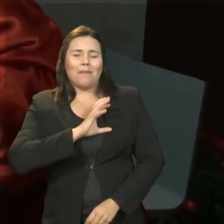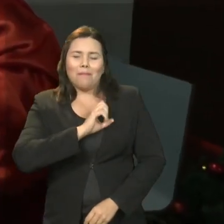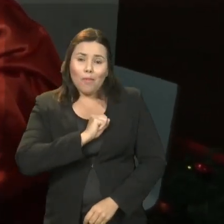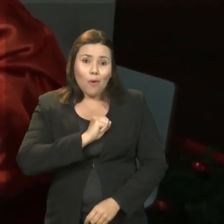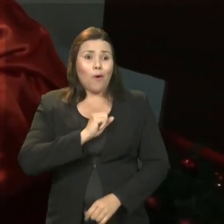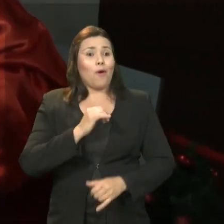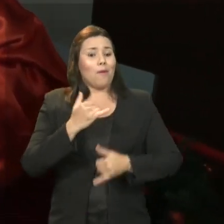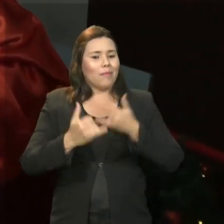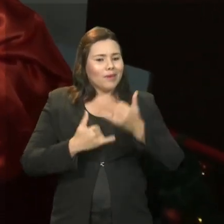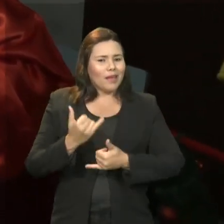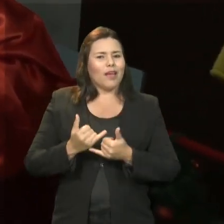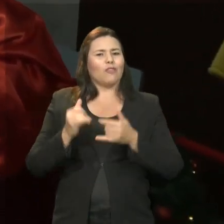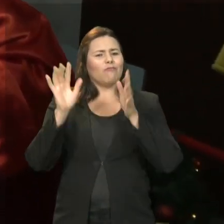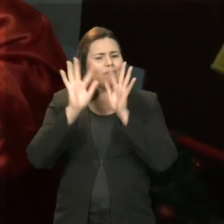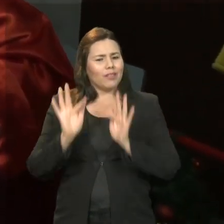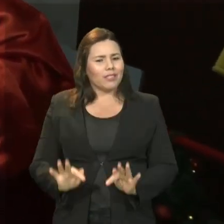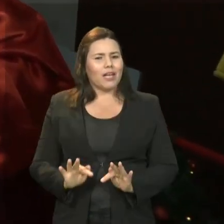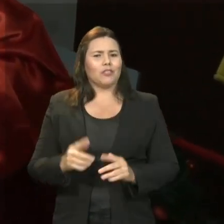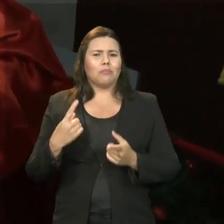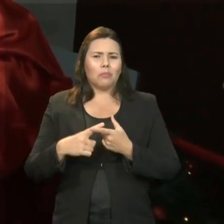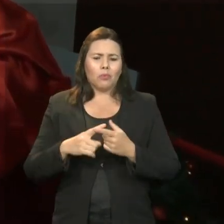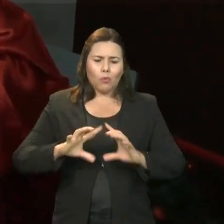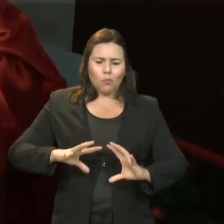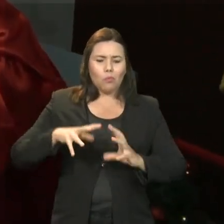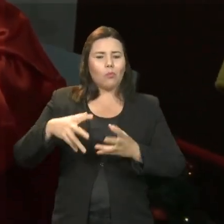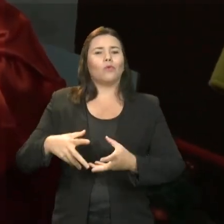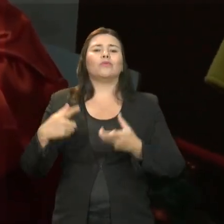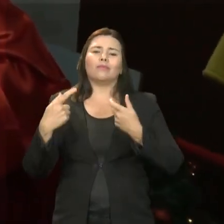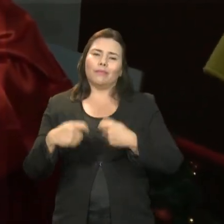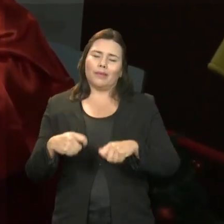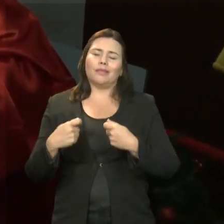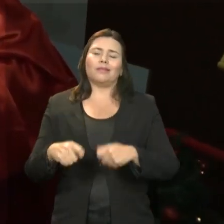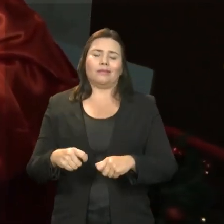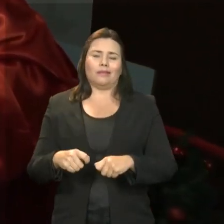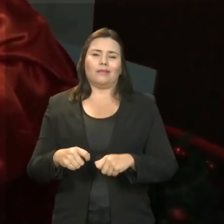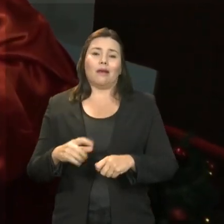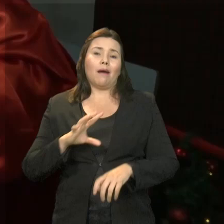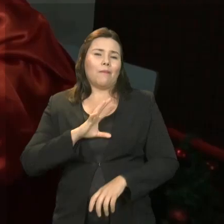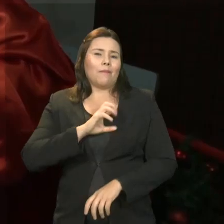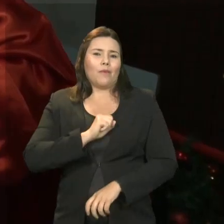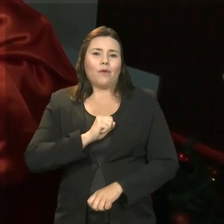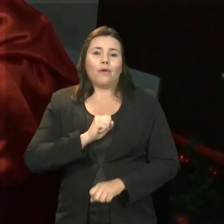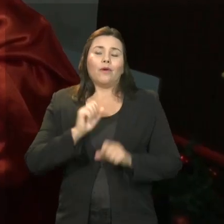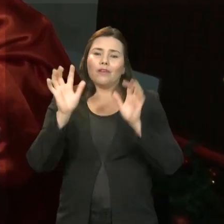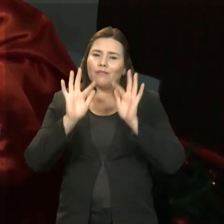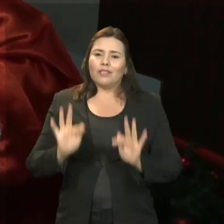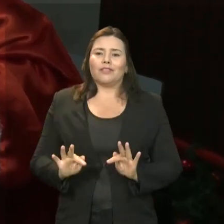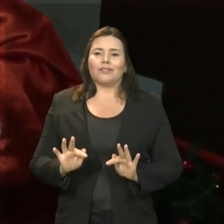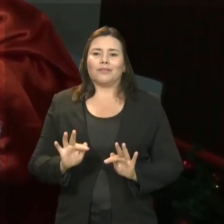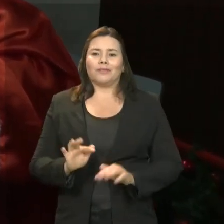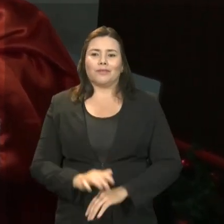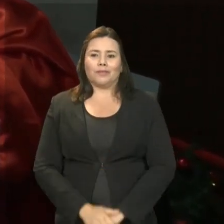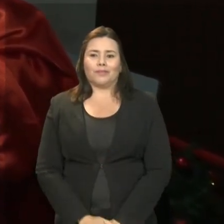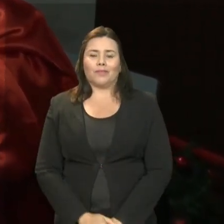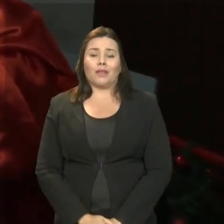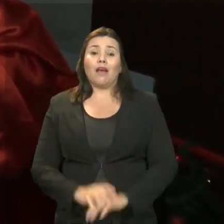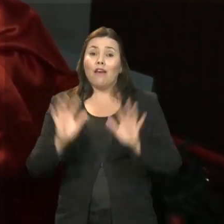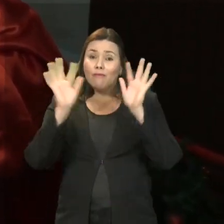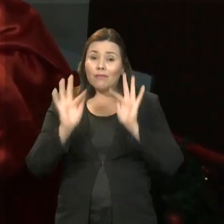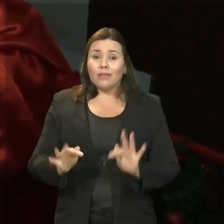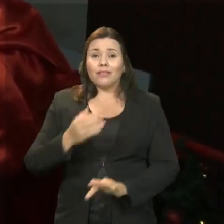é isso que o mundo precisa, de amor e alegria. Ho, ho, ho!